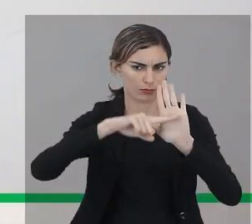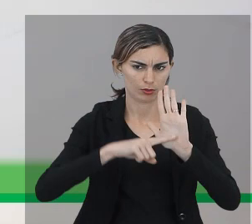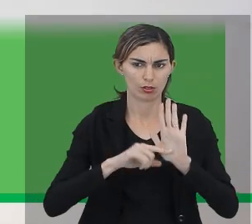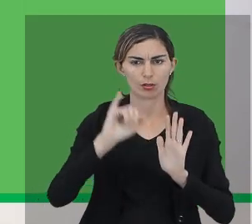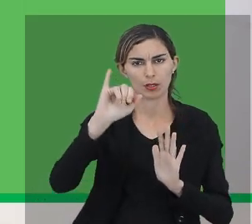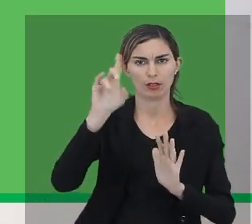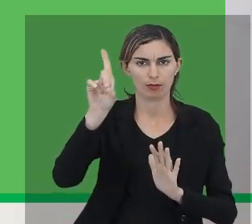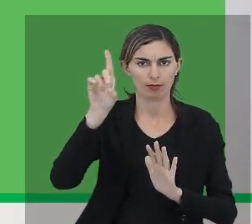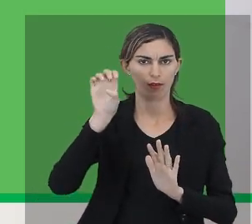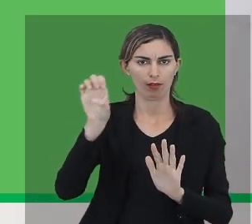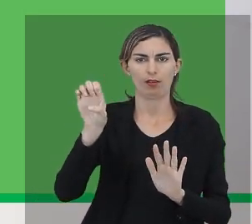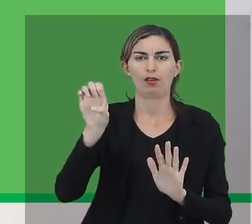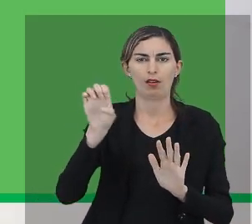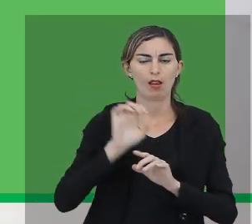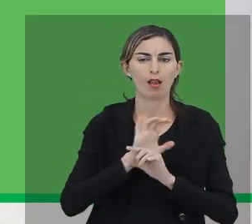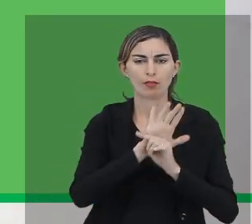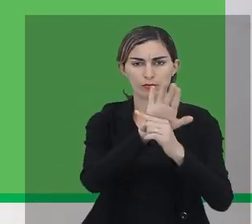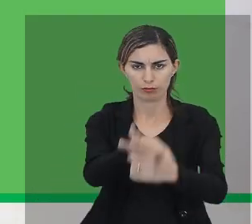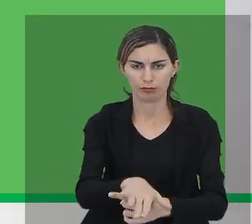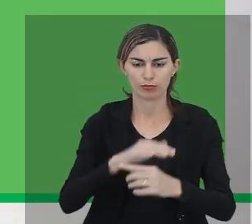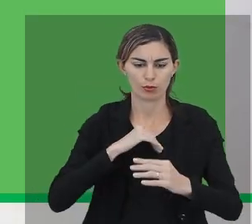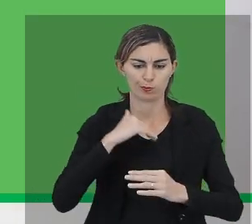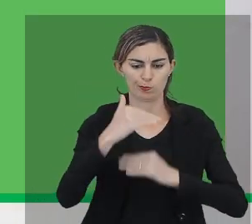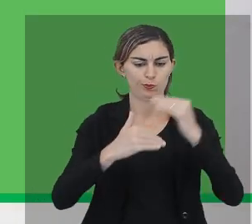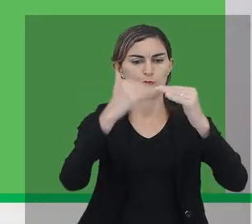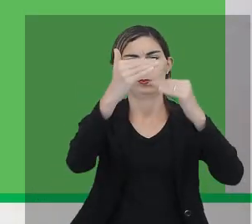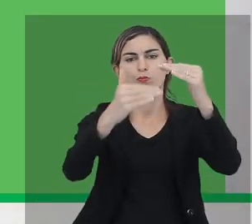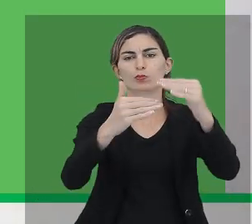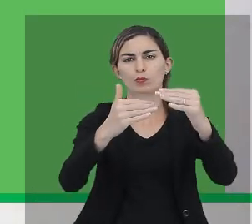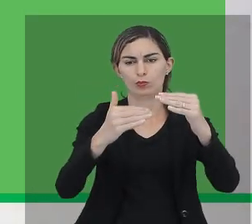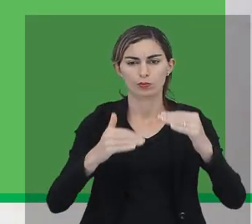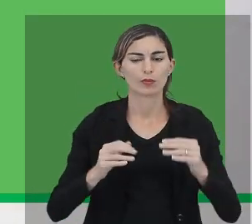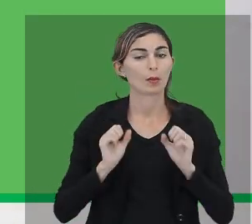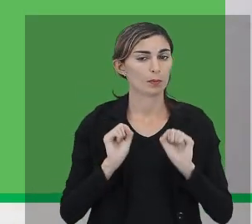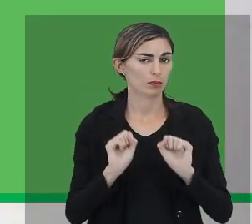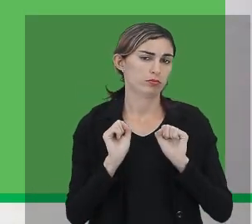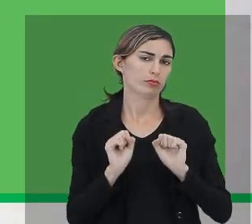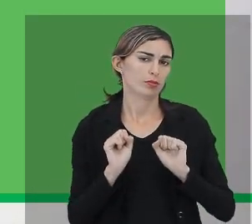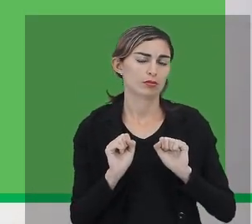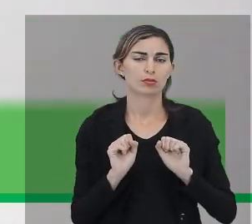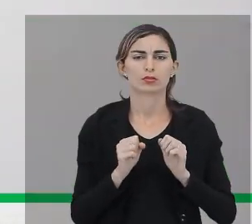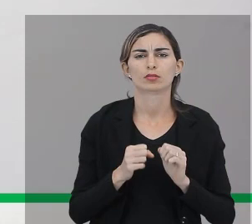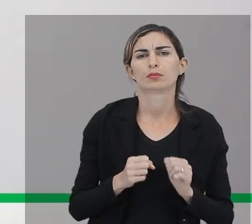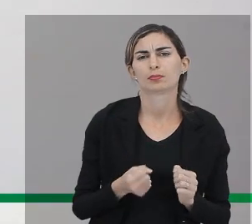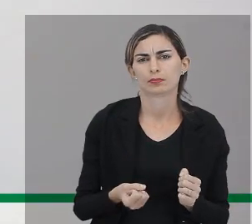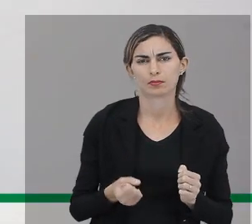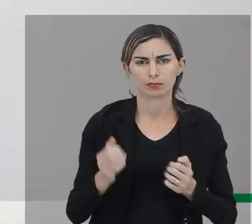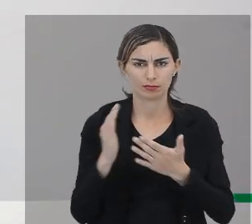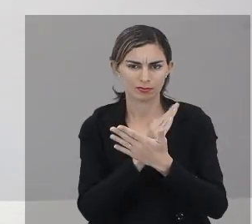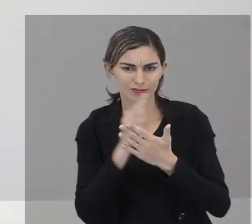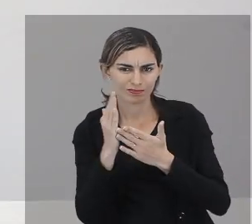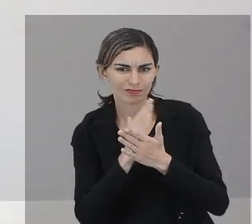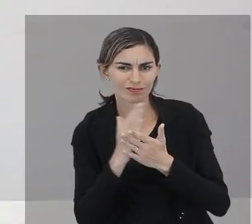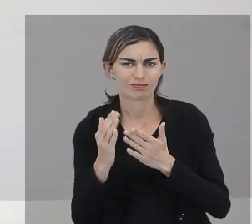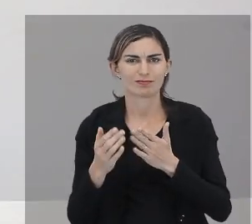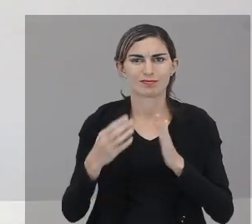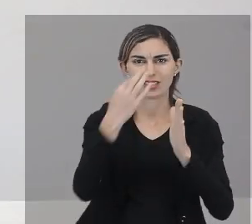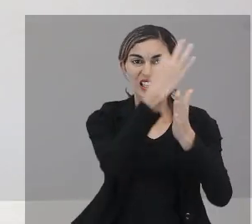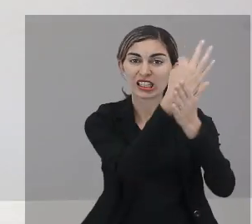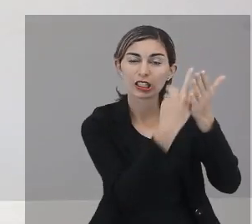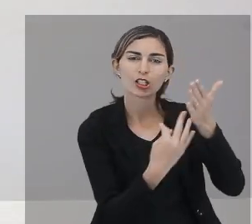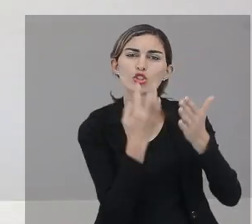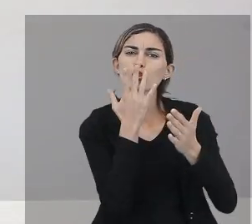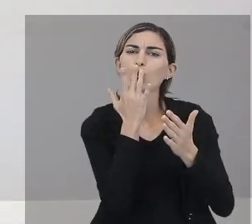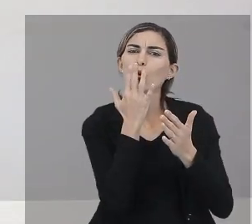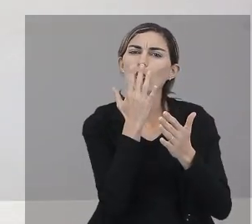de programa chamada IDE, ela ajuda no desenvolvimento. Então podemos ter que algumas partes